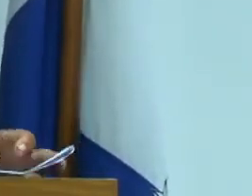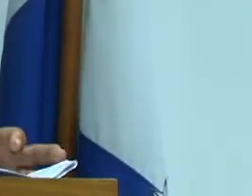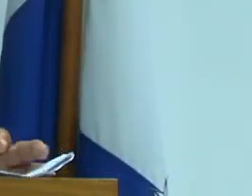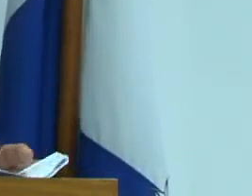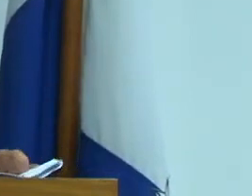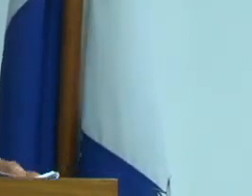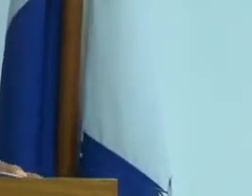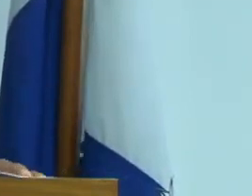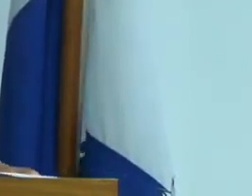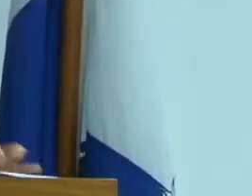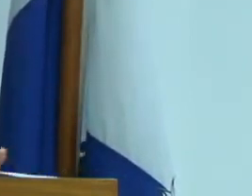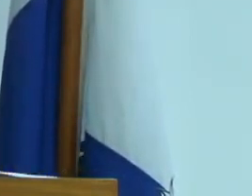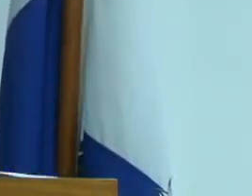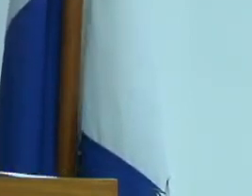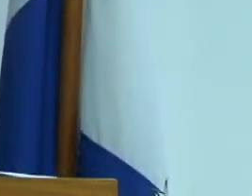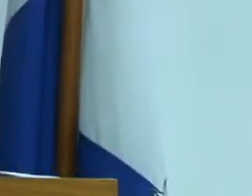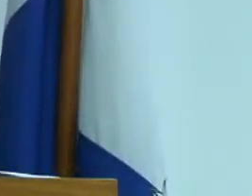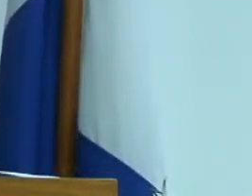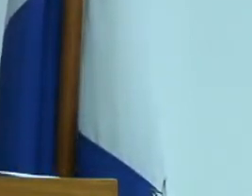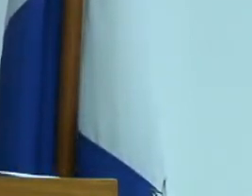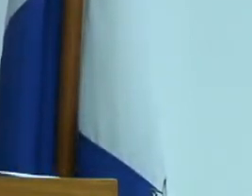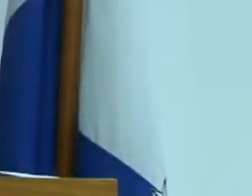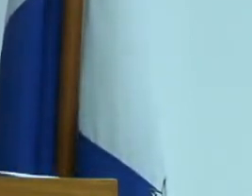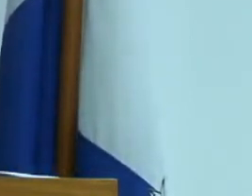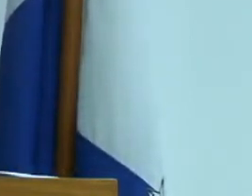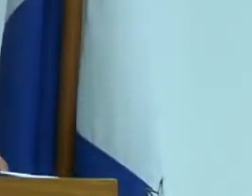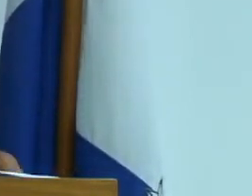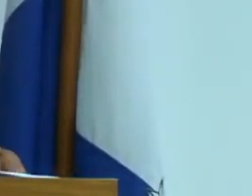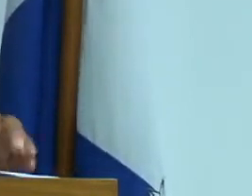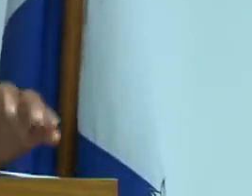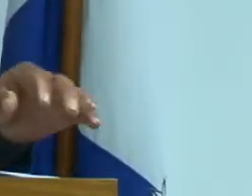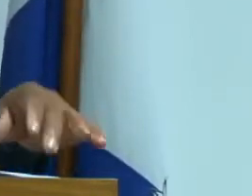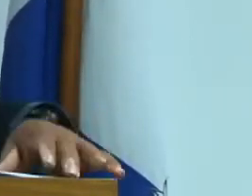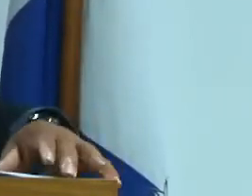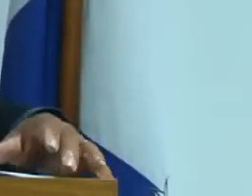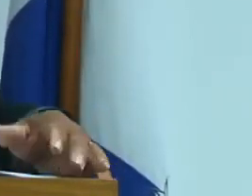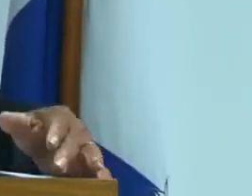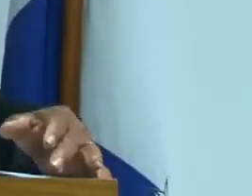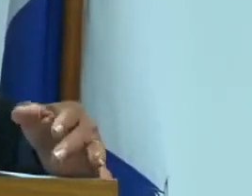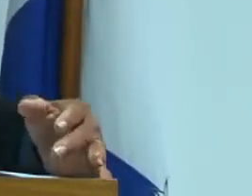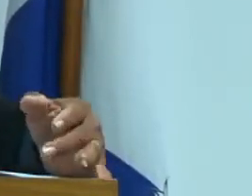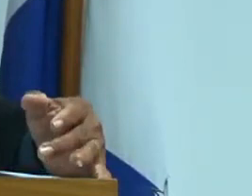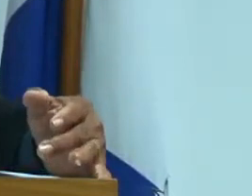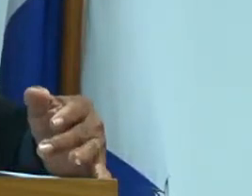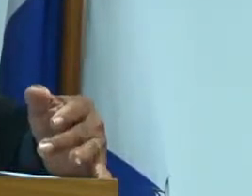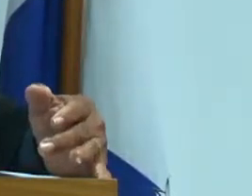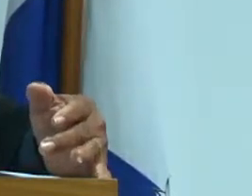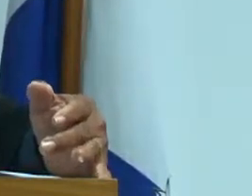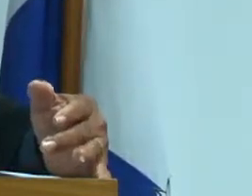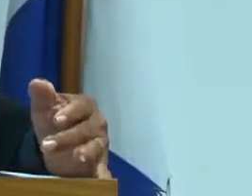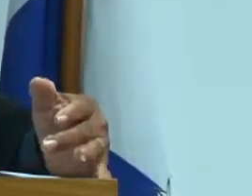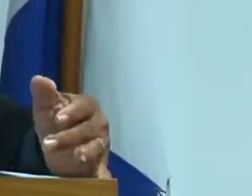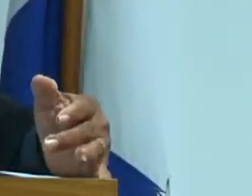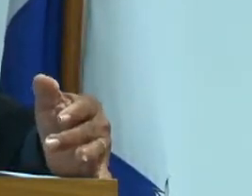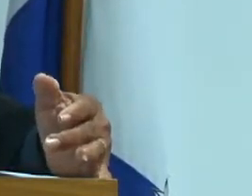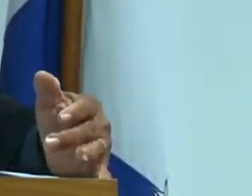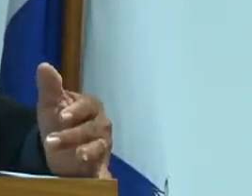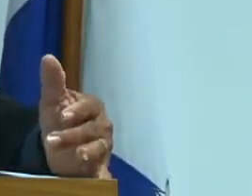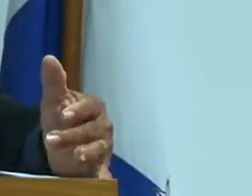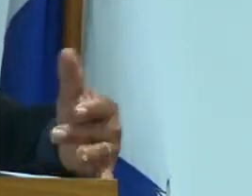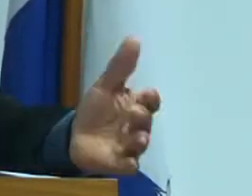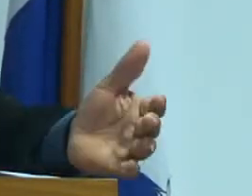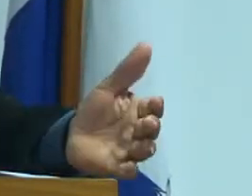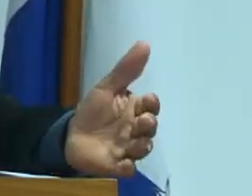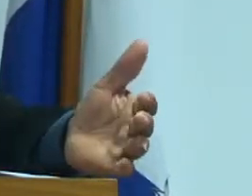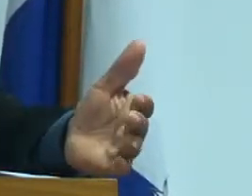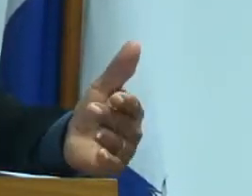E a gente anda aqui no bairro de Tanguá, a gente vê todo muito entulho diário, que o meio ambiente,